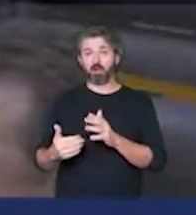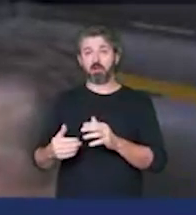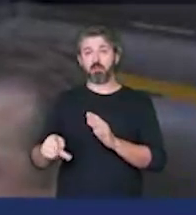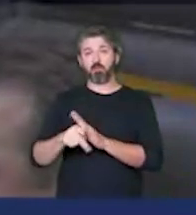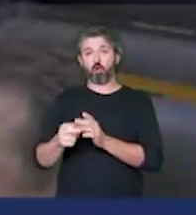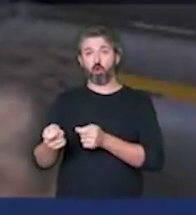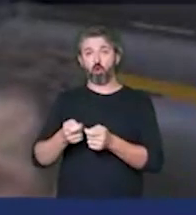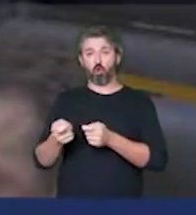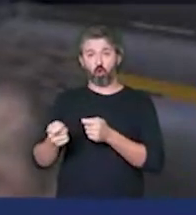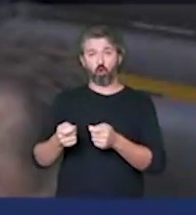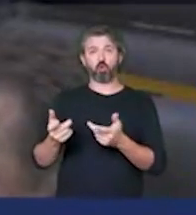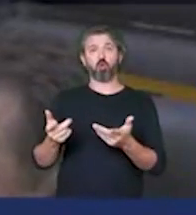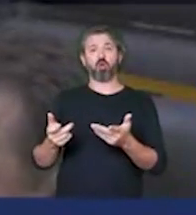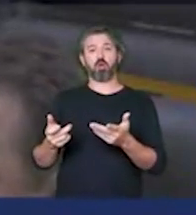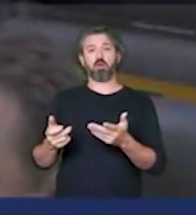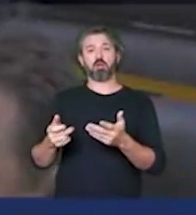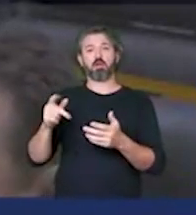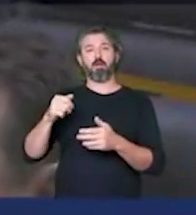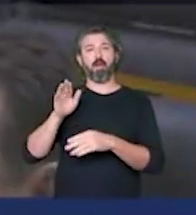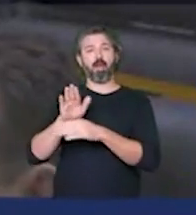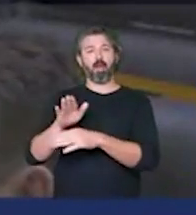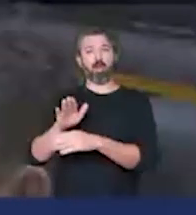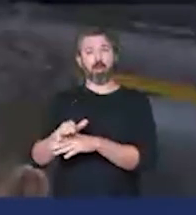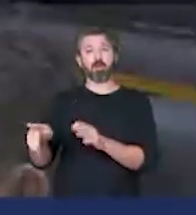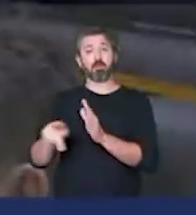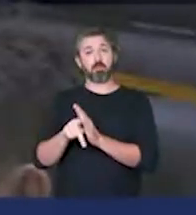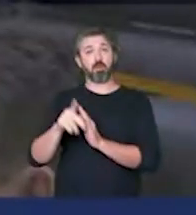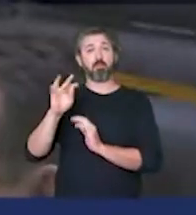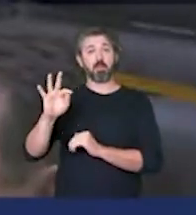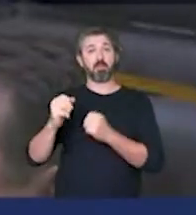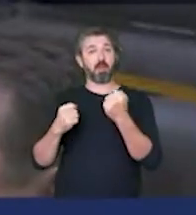para monopólio, para oligopólio, com patrocínio